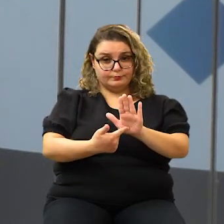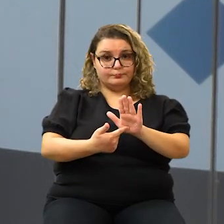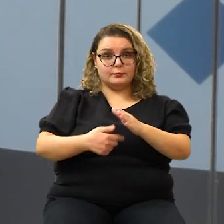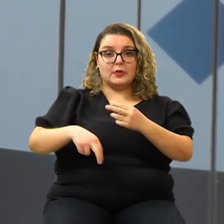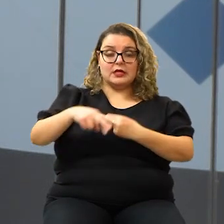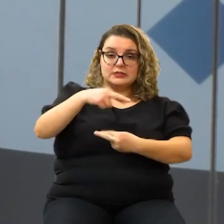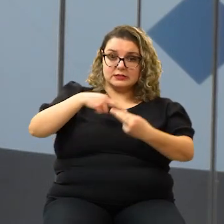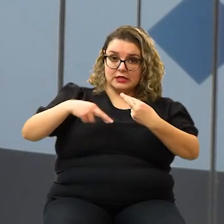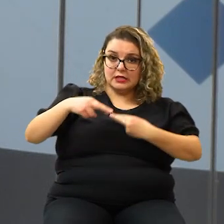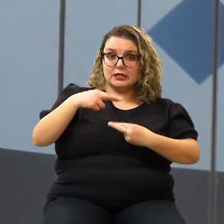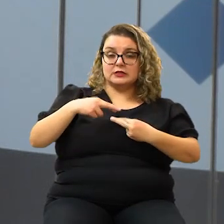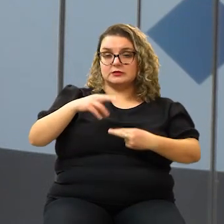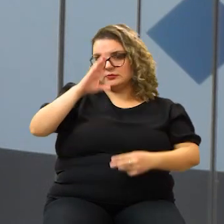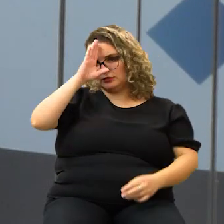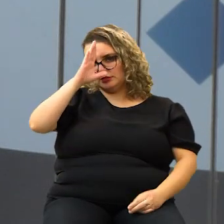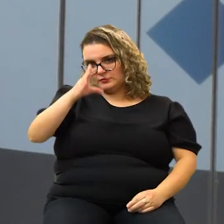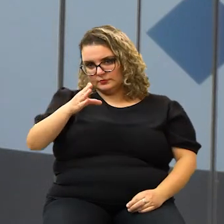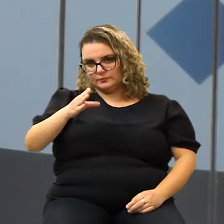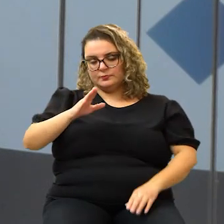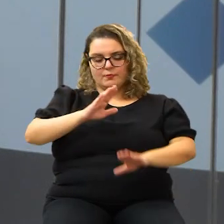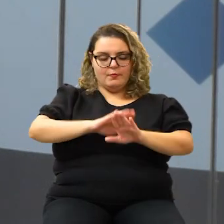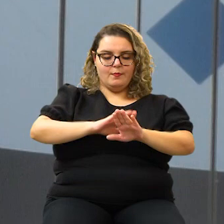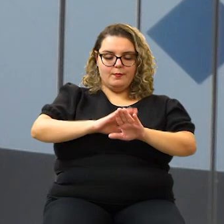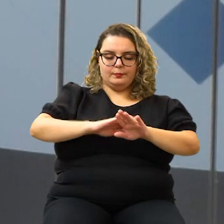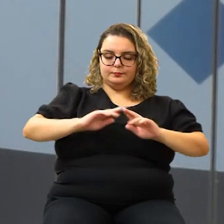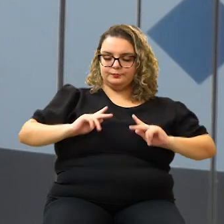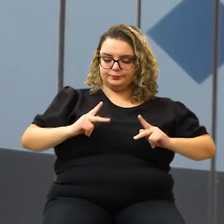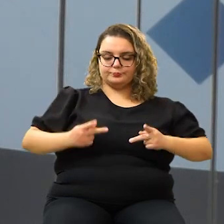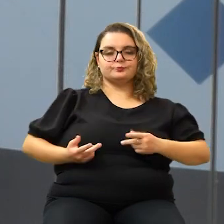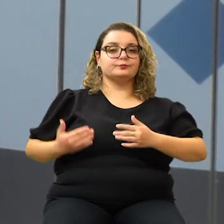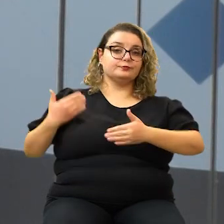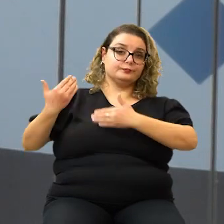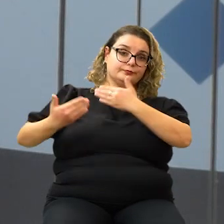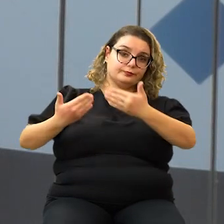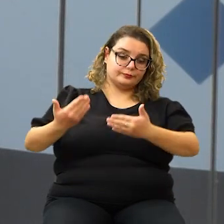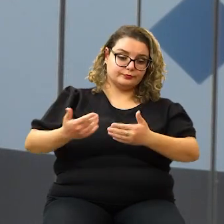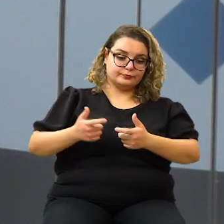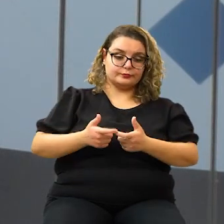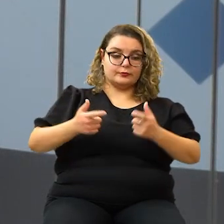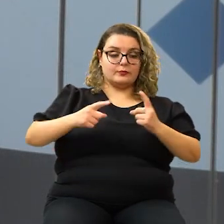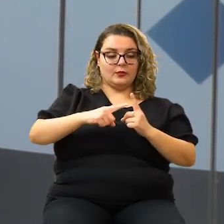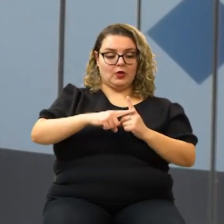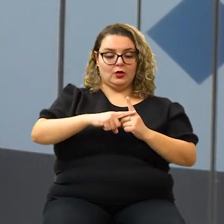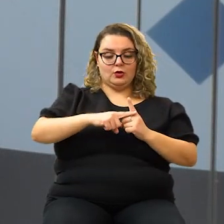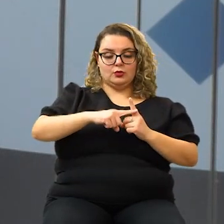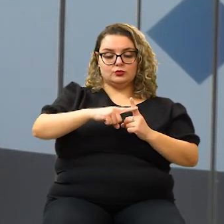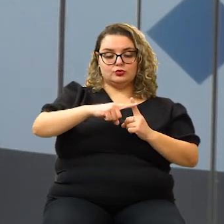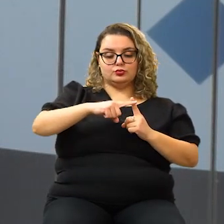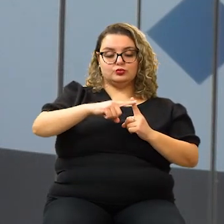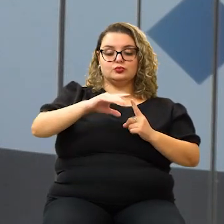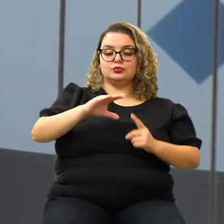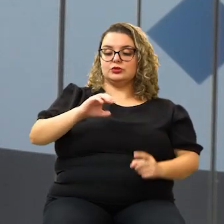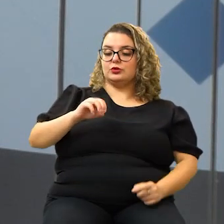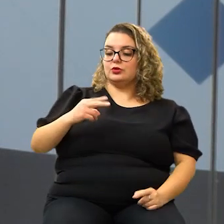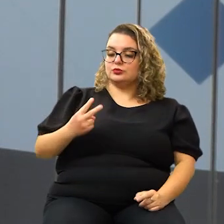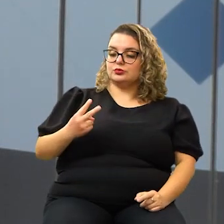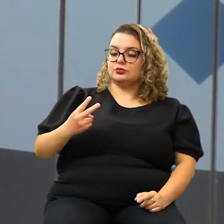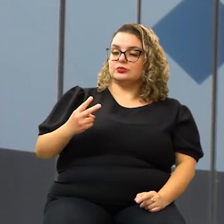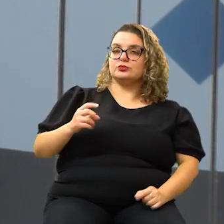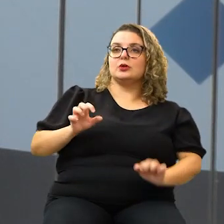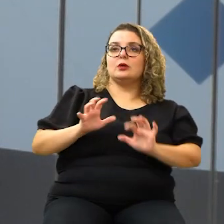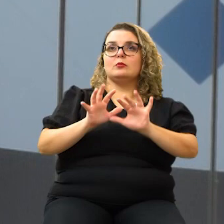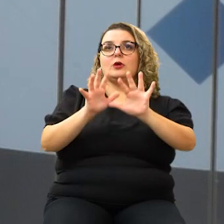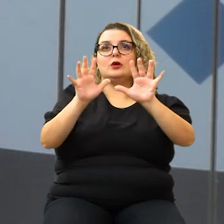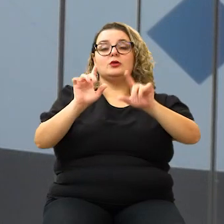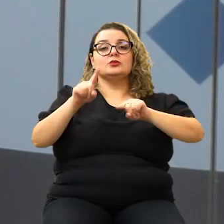relação direta da ação humana ao longo de sua história com esse aumento das temperaturas, com o aumento do CO2 na atmosfera,